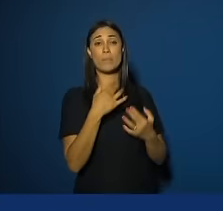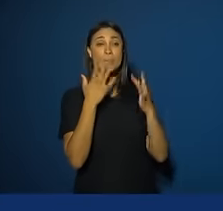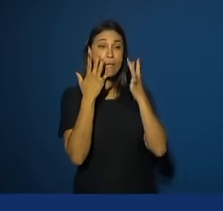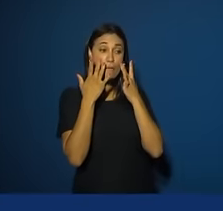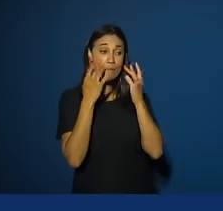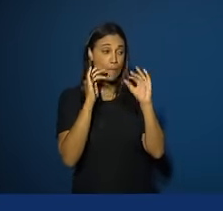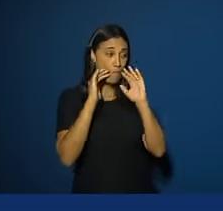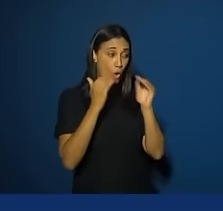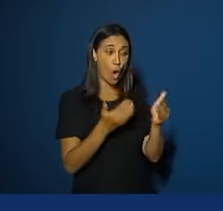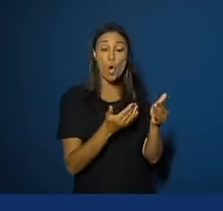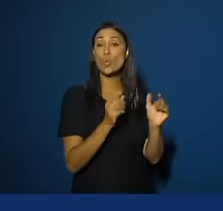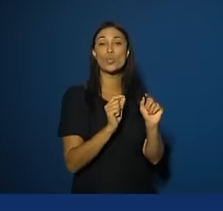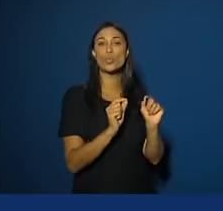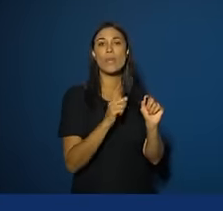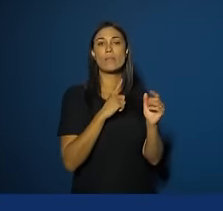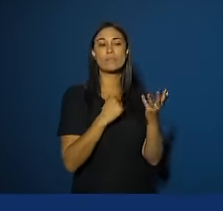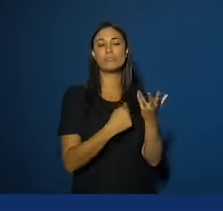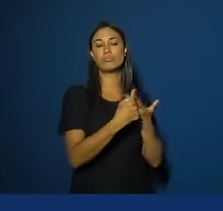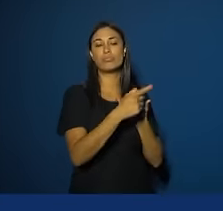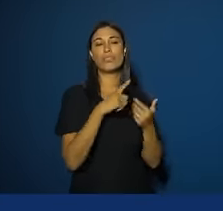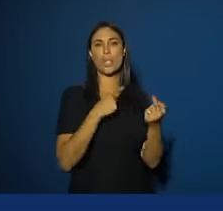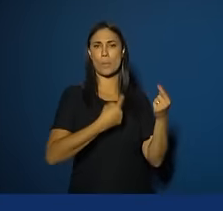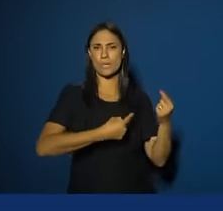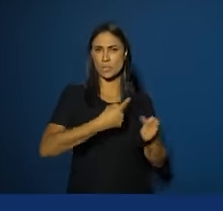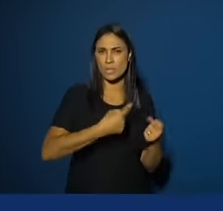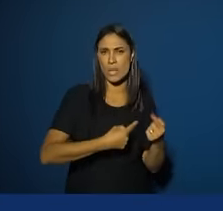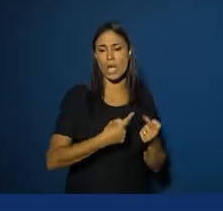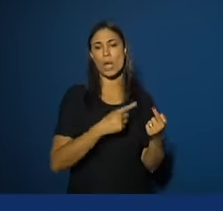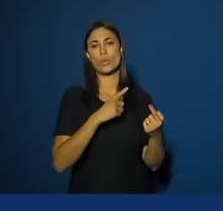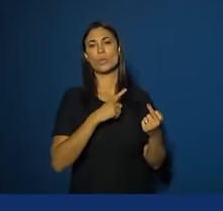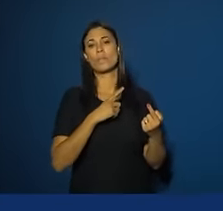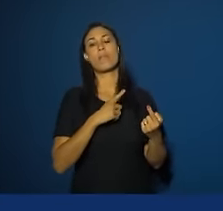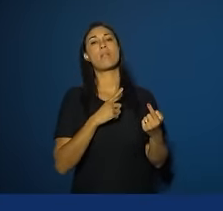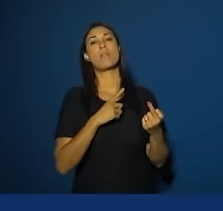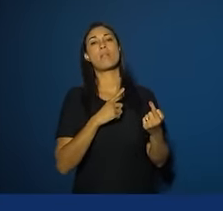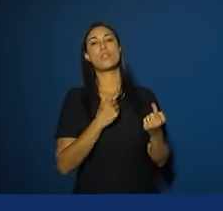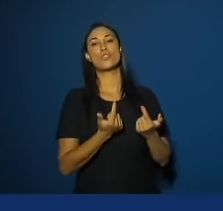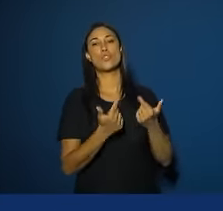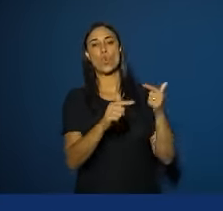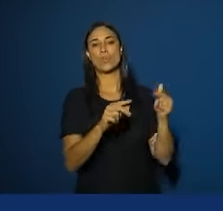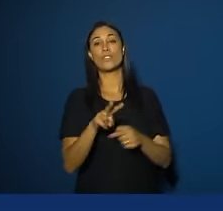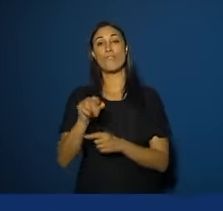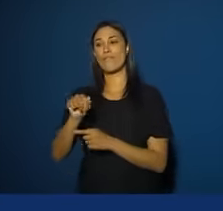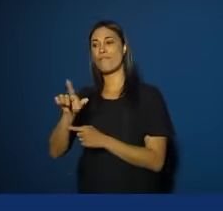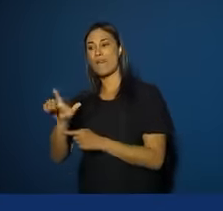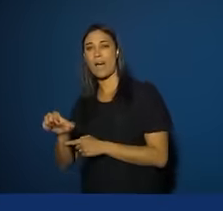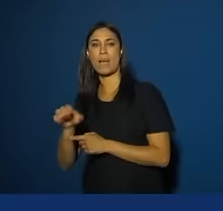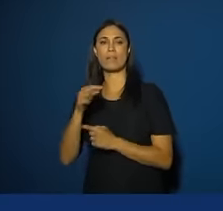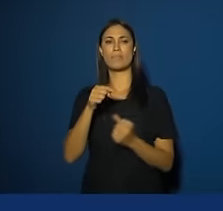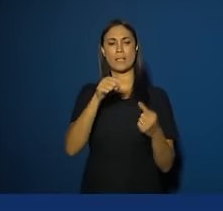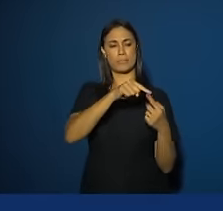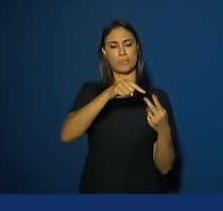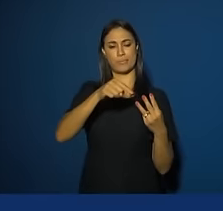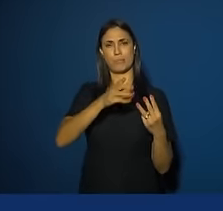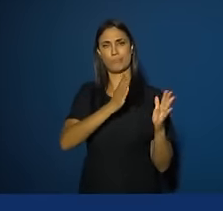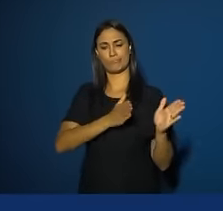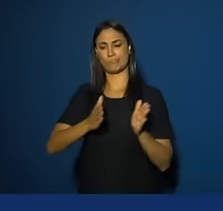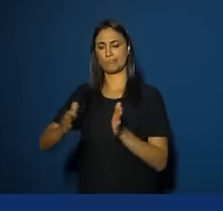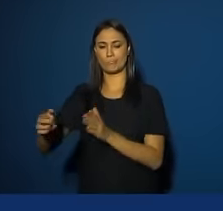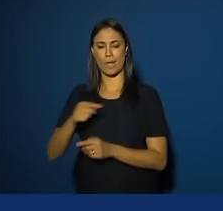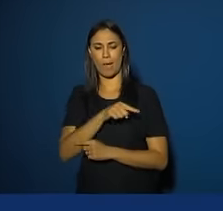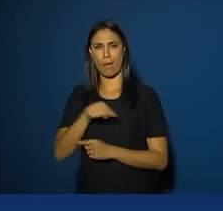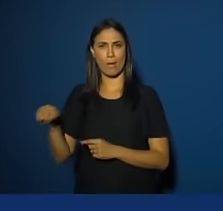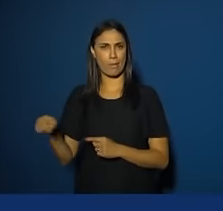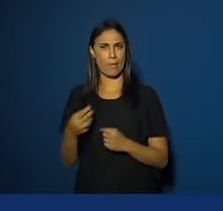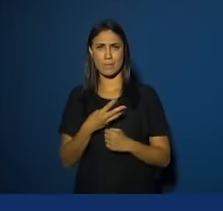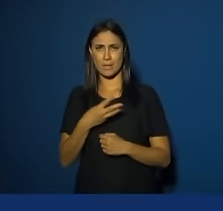aos fatos né os fatos já tá aí vai ter uma discussão qualquer de bord de Vale de Eletrobras de Petrobrás e o